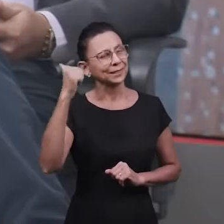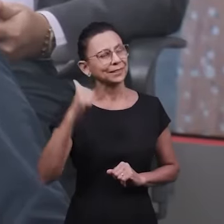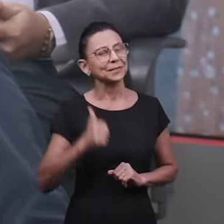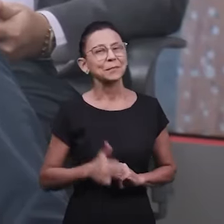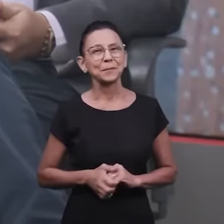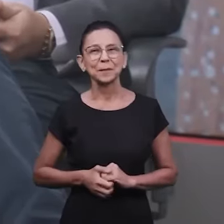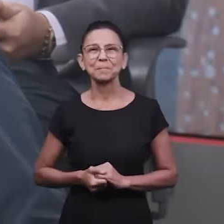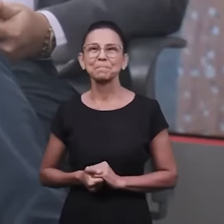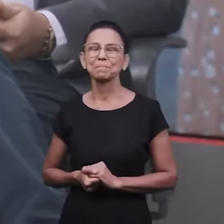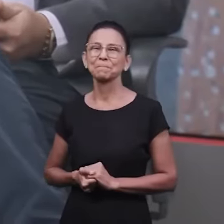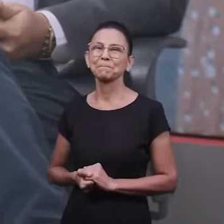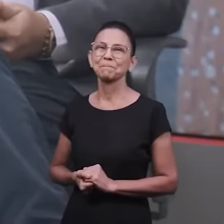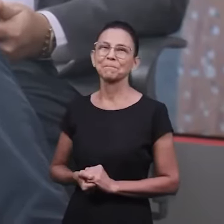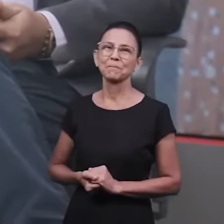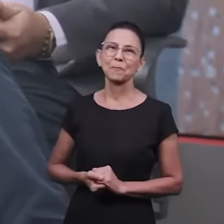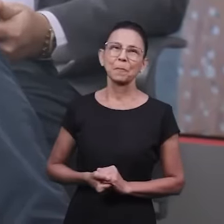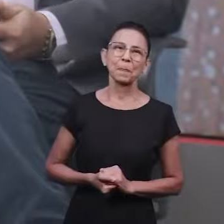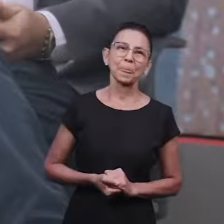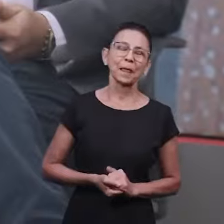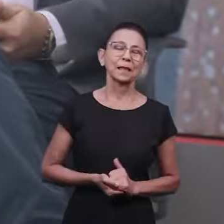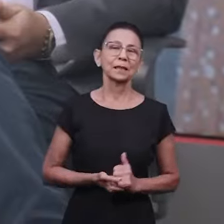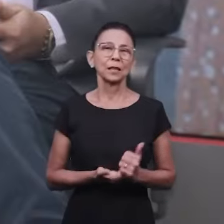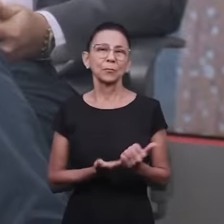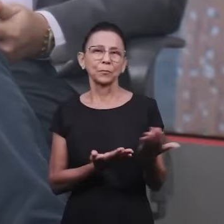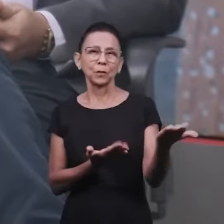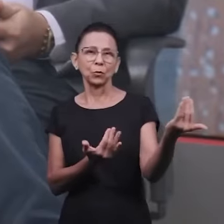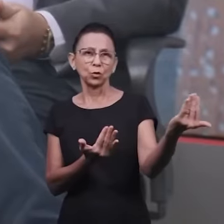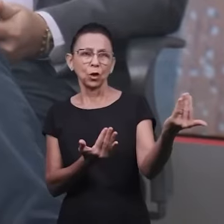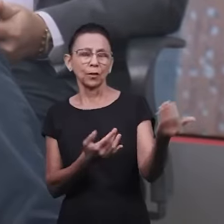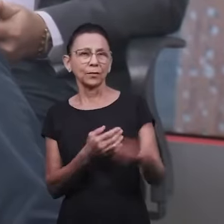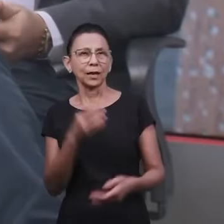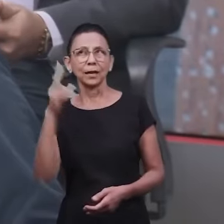todo mundo está vendo um jovem viciado. Ele está vendo um pastor.